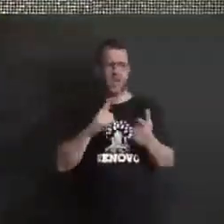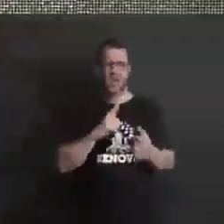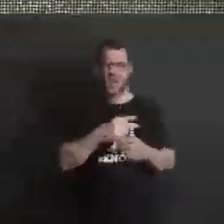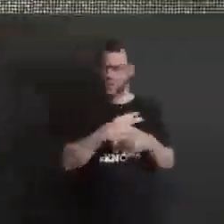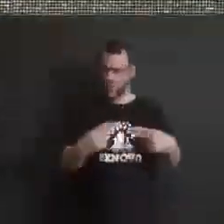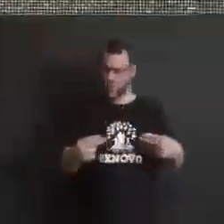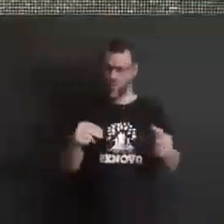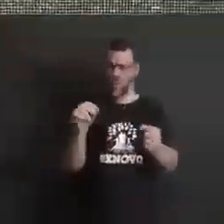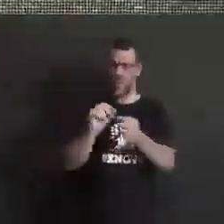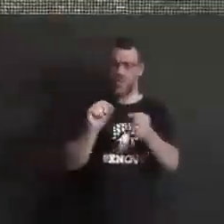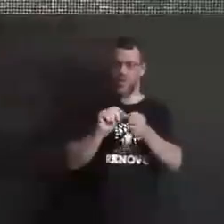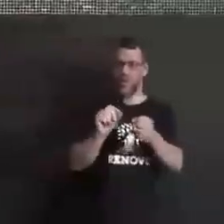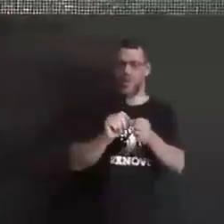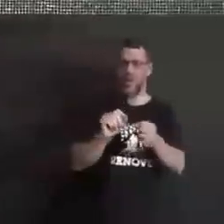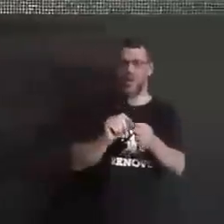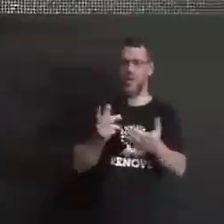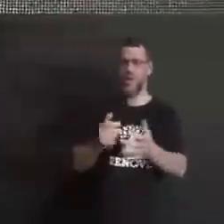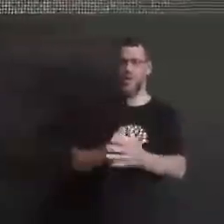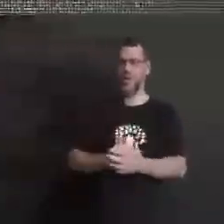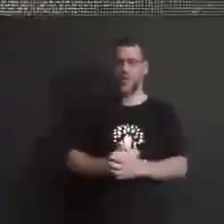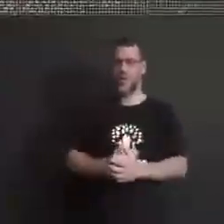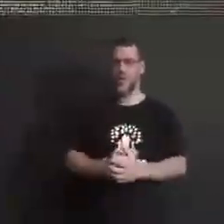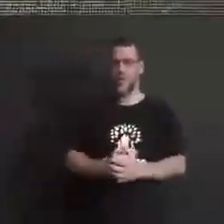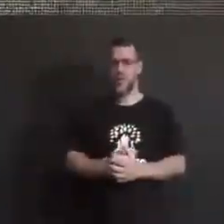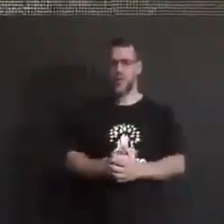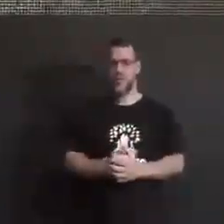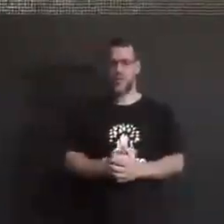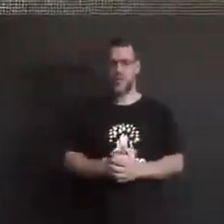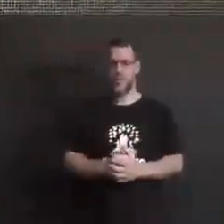Nunca me envolvi nisso.